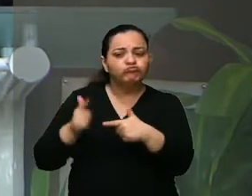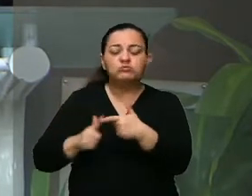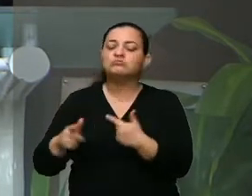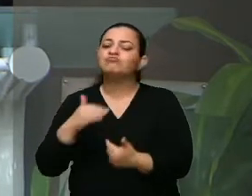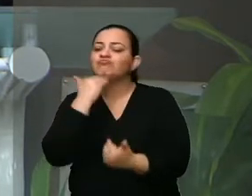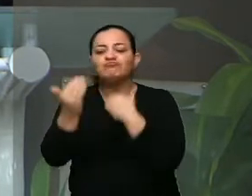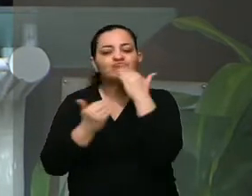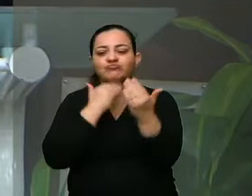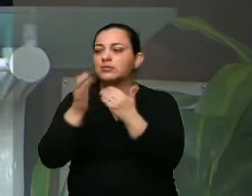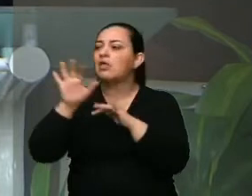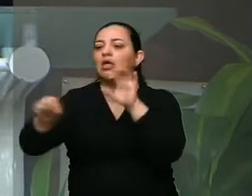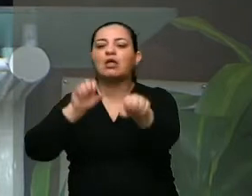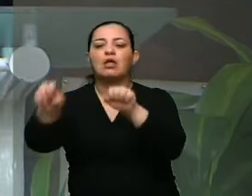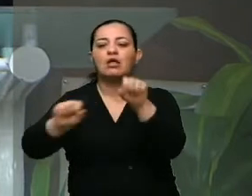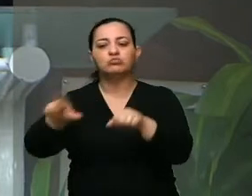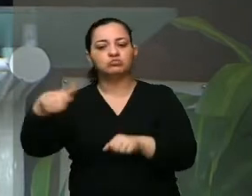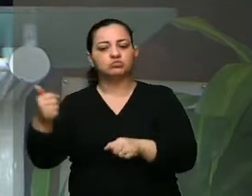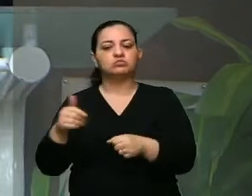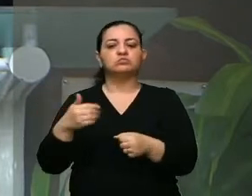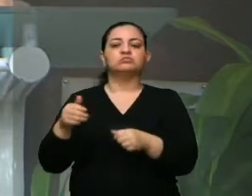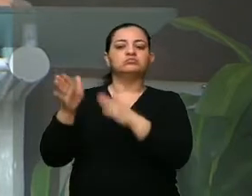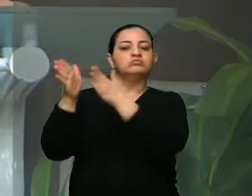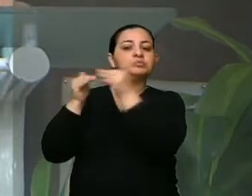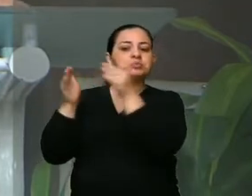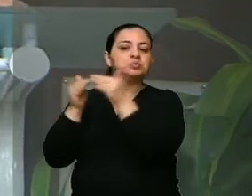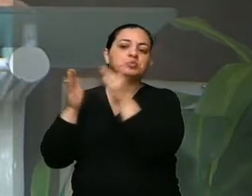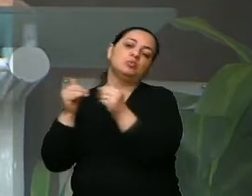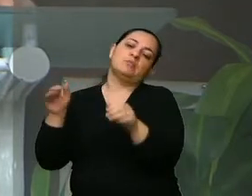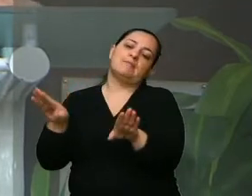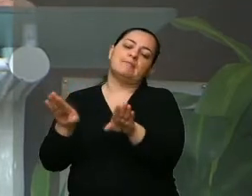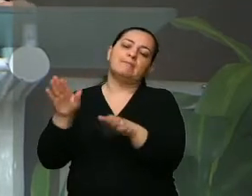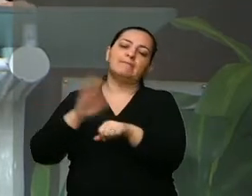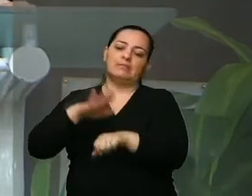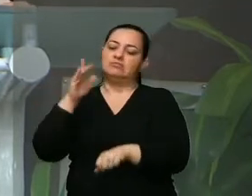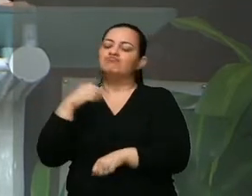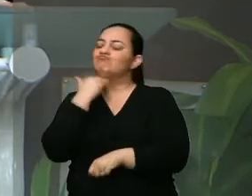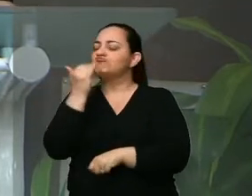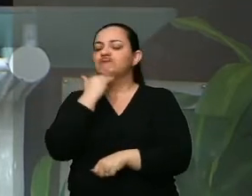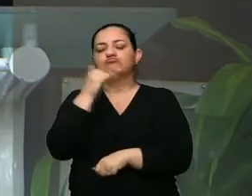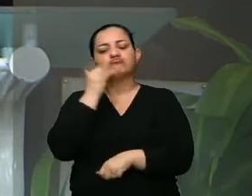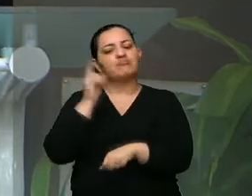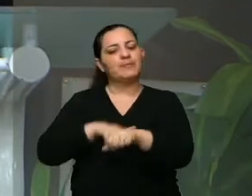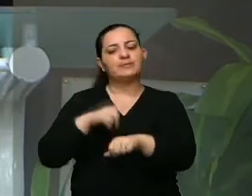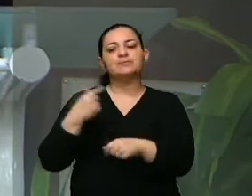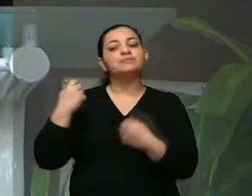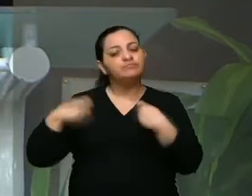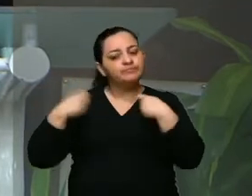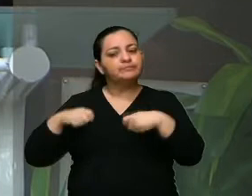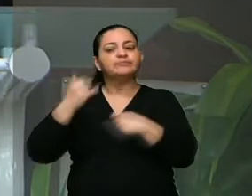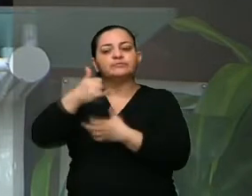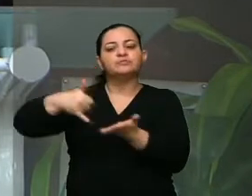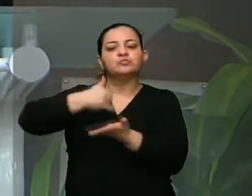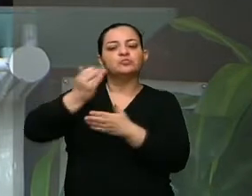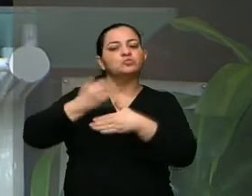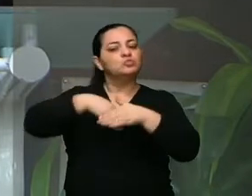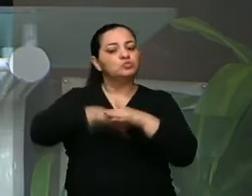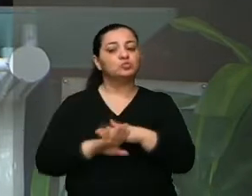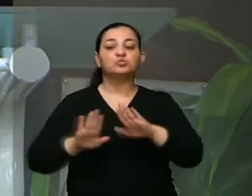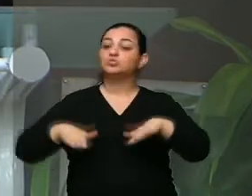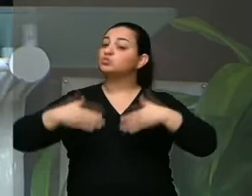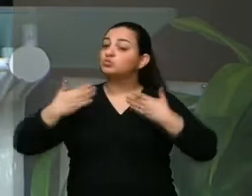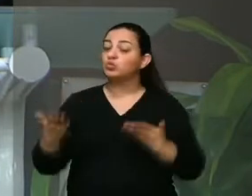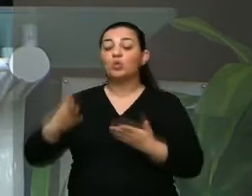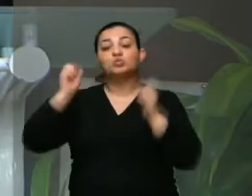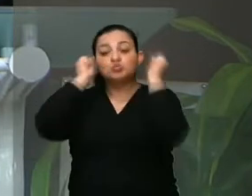tempo de buscar azeite não dá tempo tem que ter o azeite de reserva quando